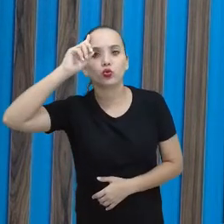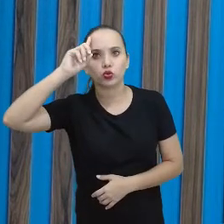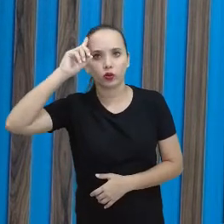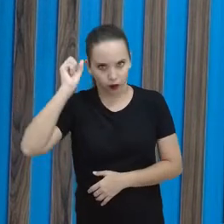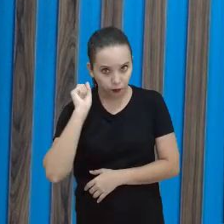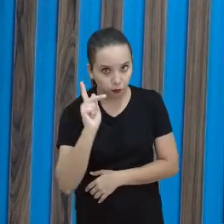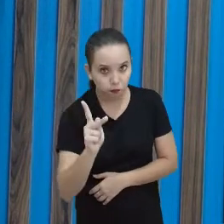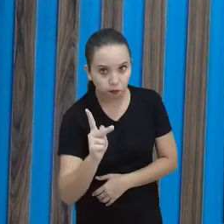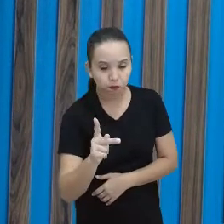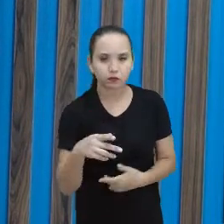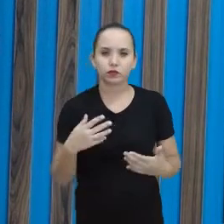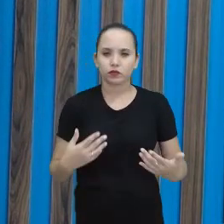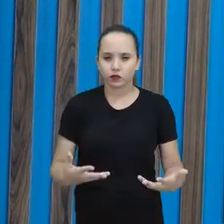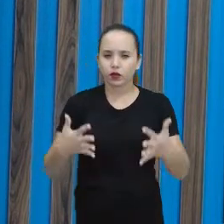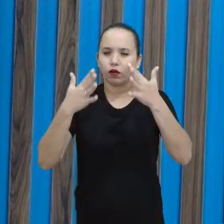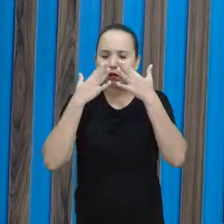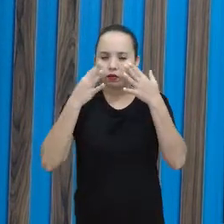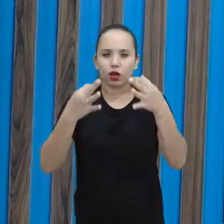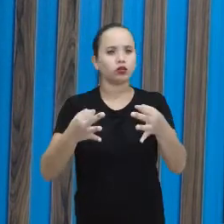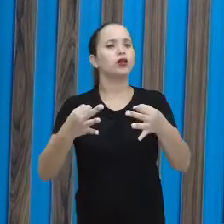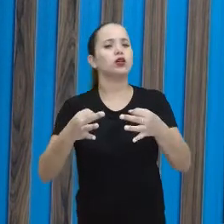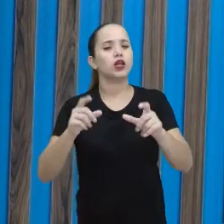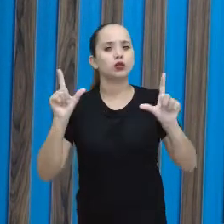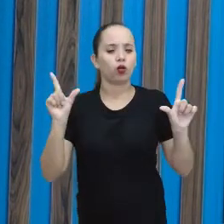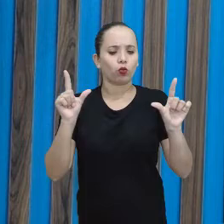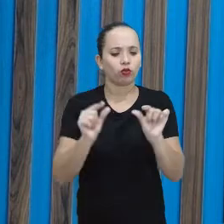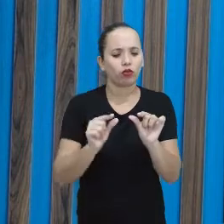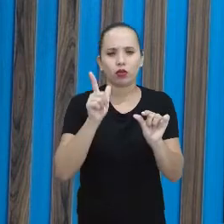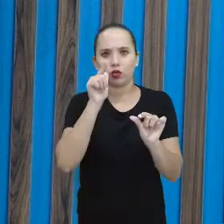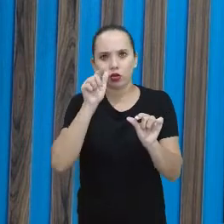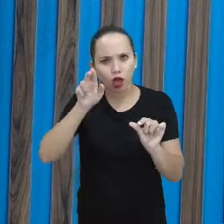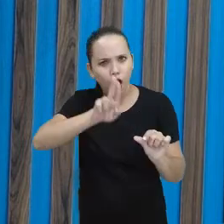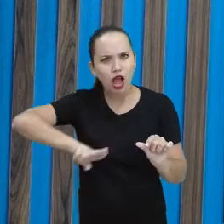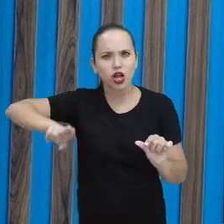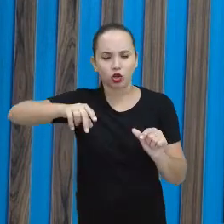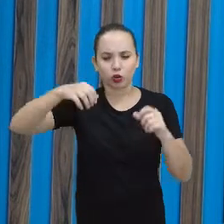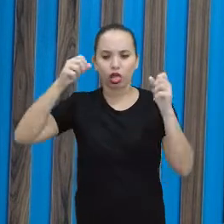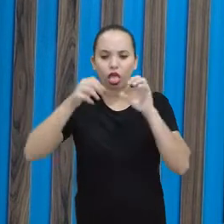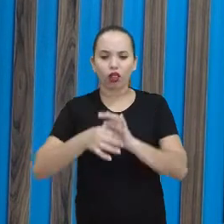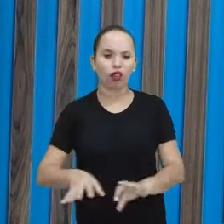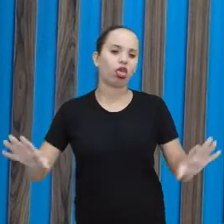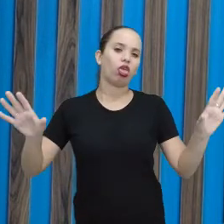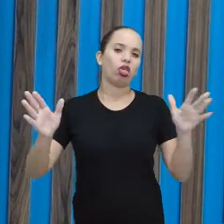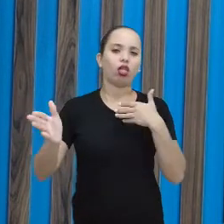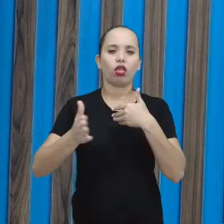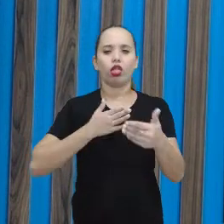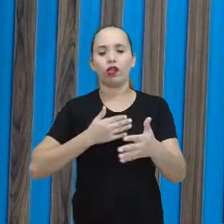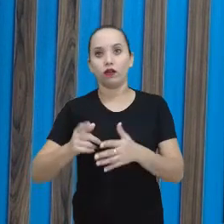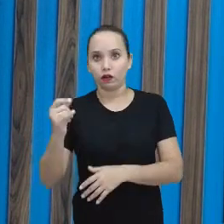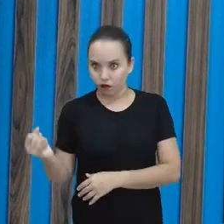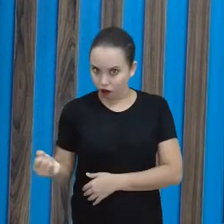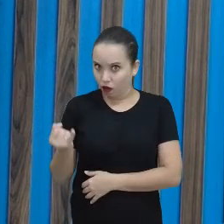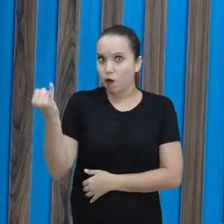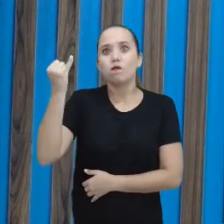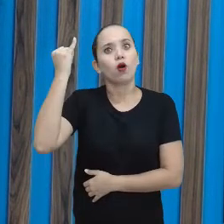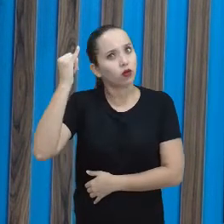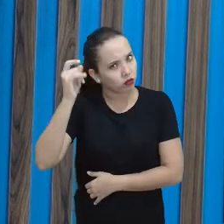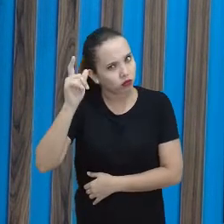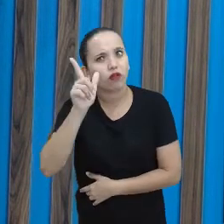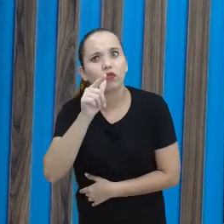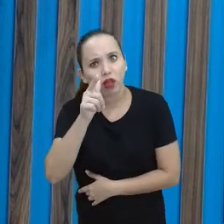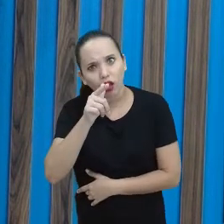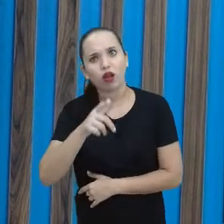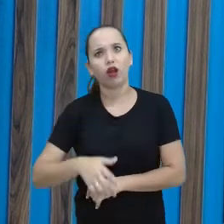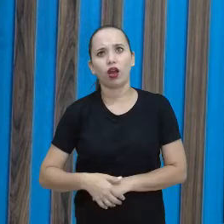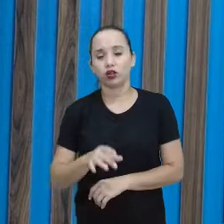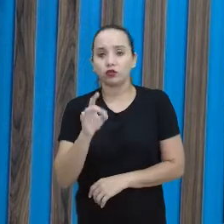cotidiano. Então vamos prestar atenção, galera, diminuir esse desperdício de água. A água é super importante pra gente, tá?